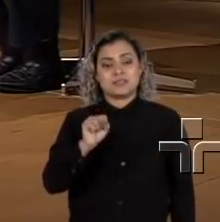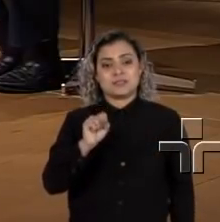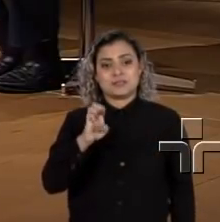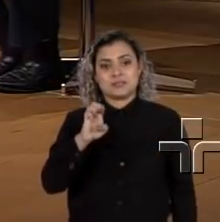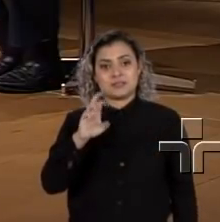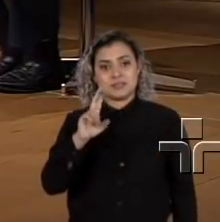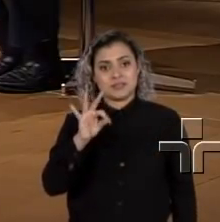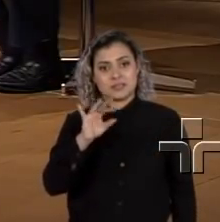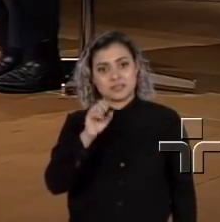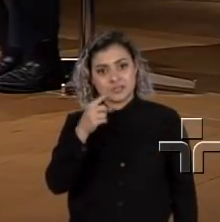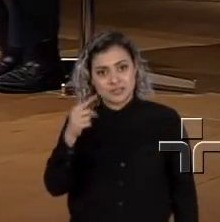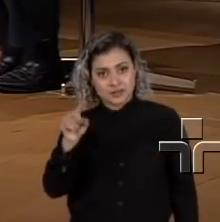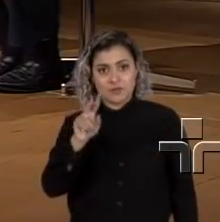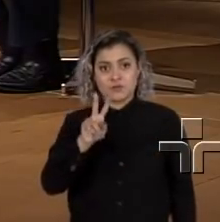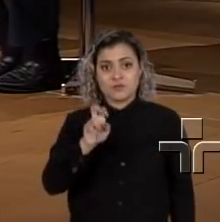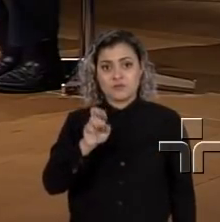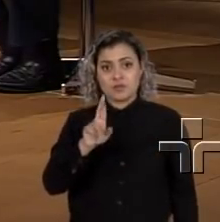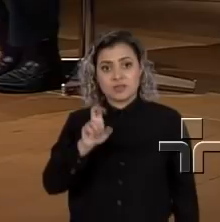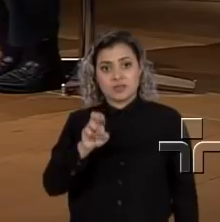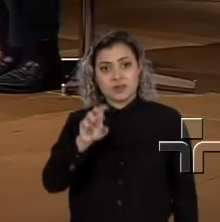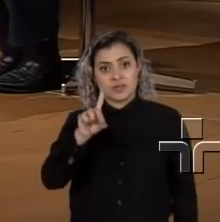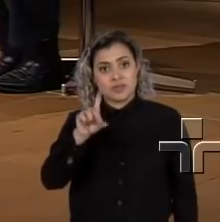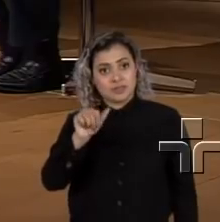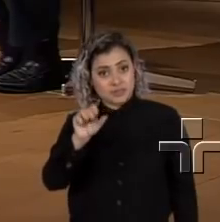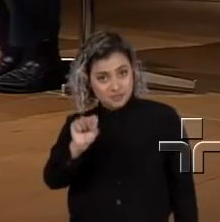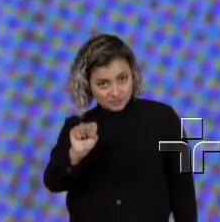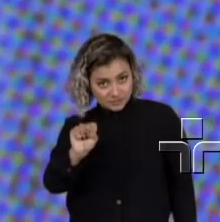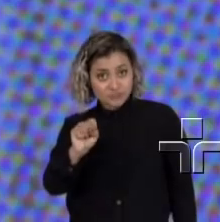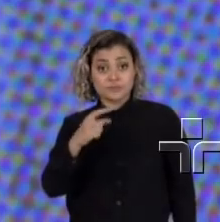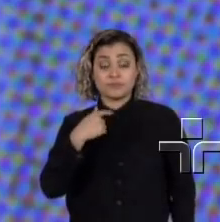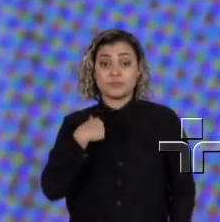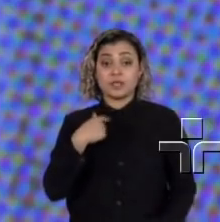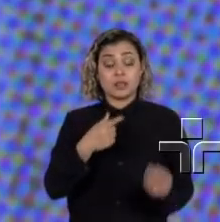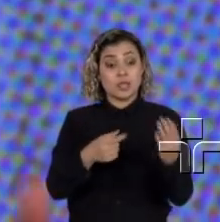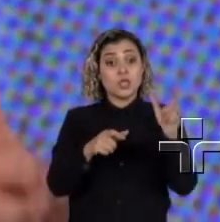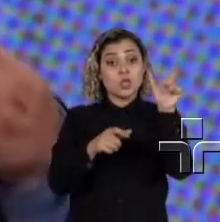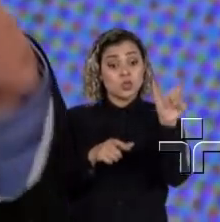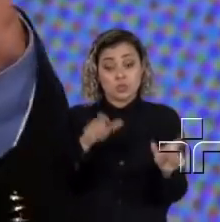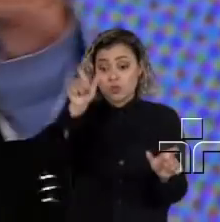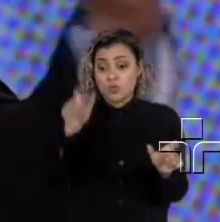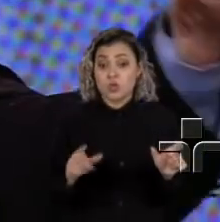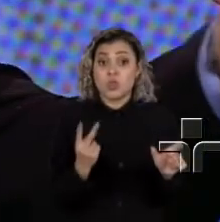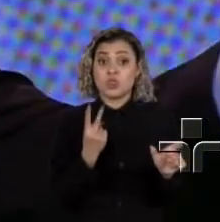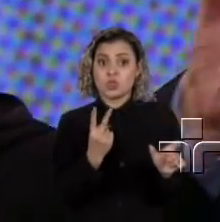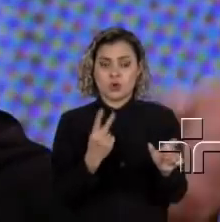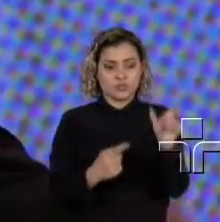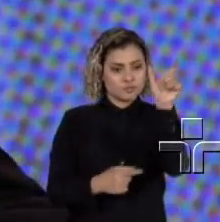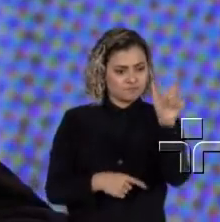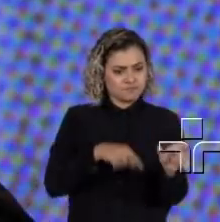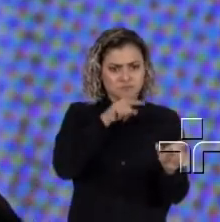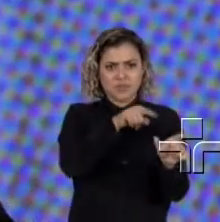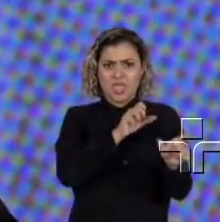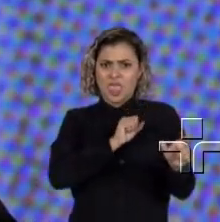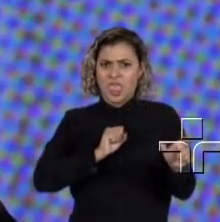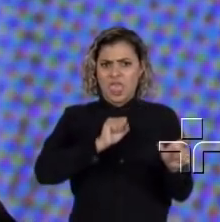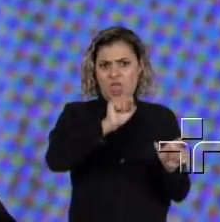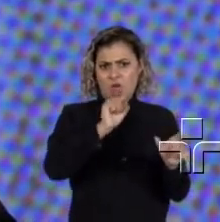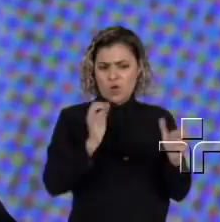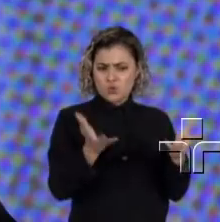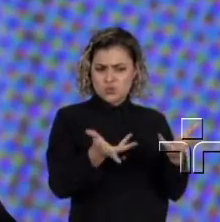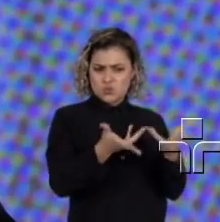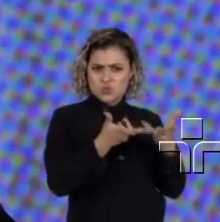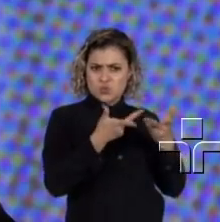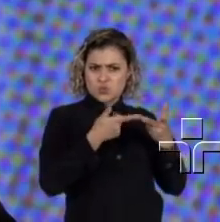me pôs 2 papéis na minha mão. Um era o grande herói do sertão, era um